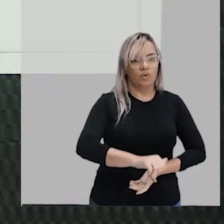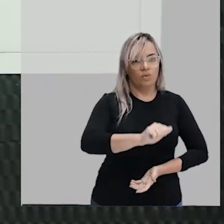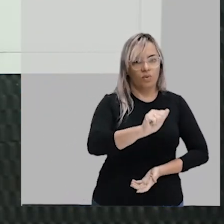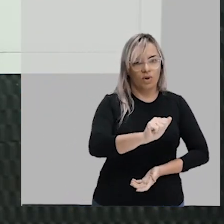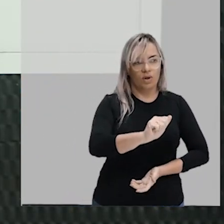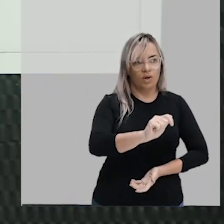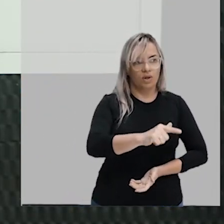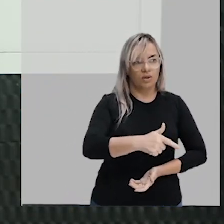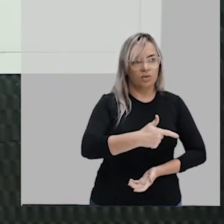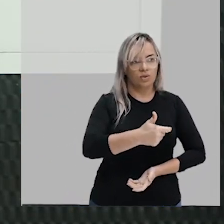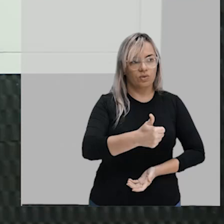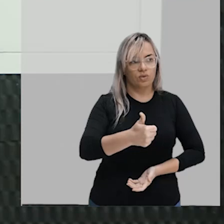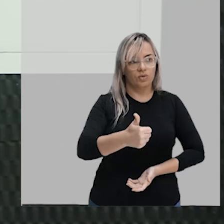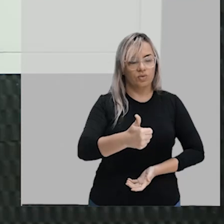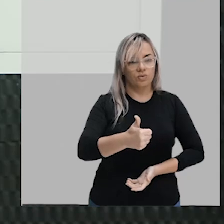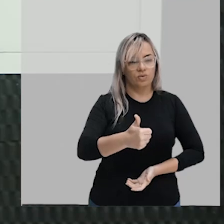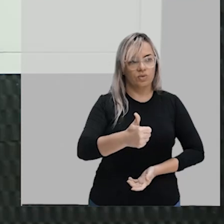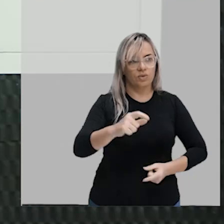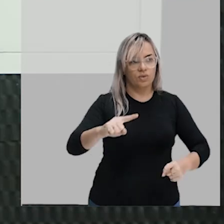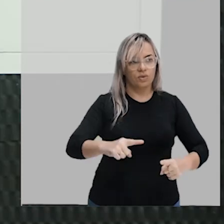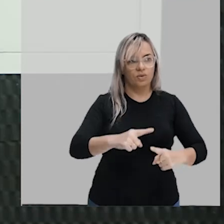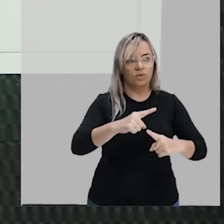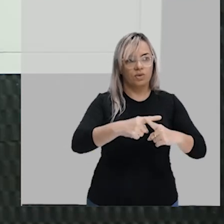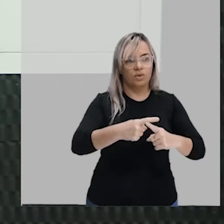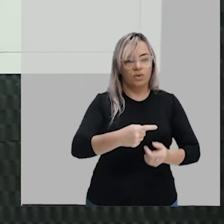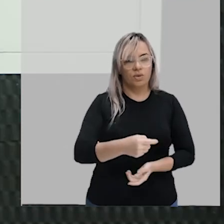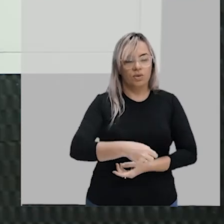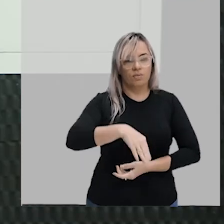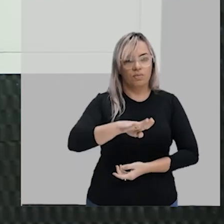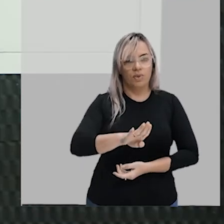A21 multiplicado pelo B1